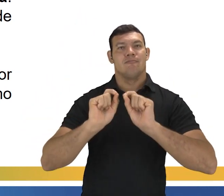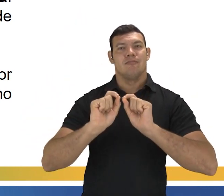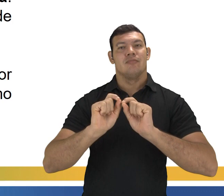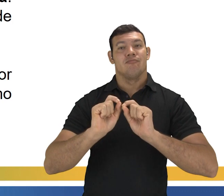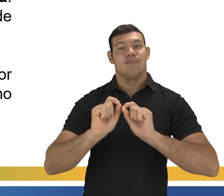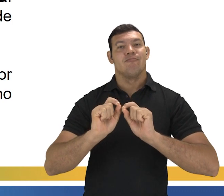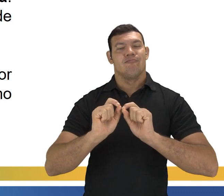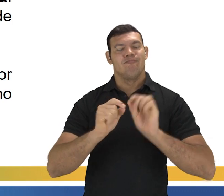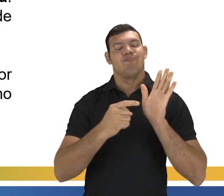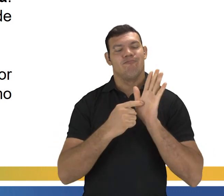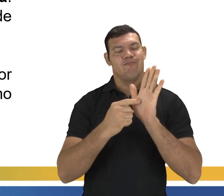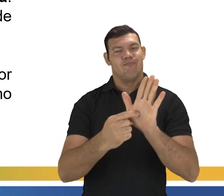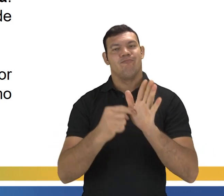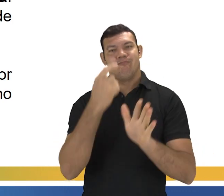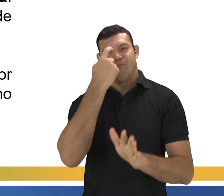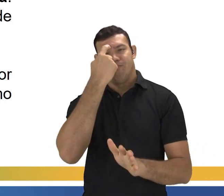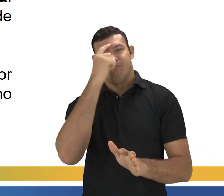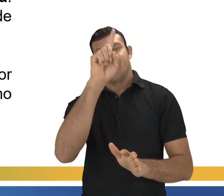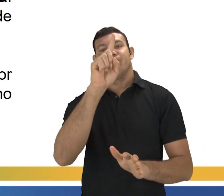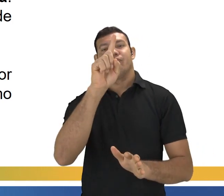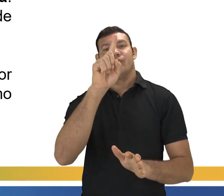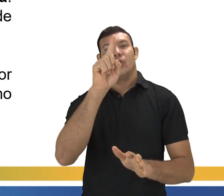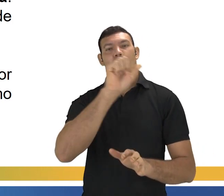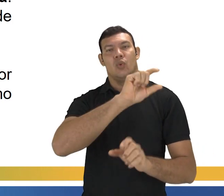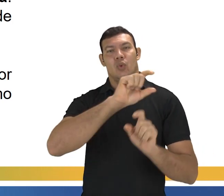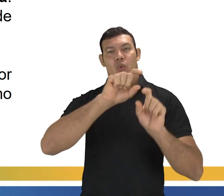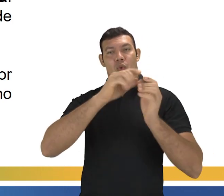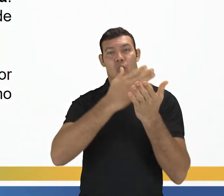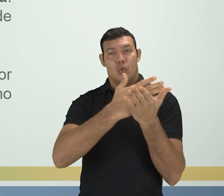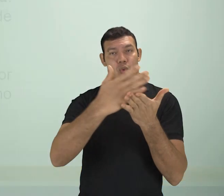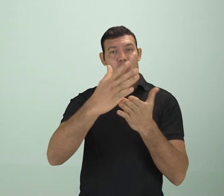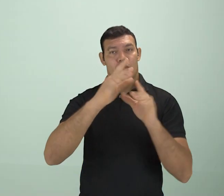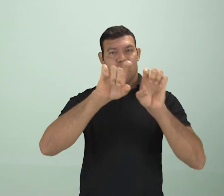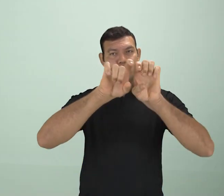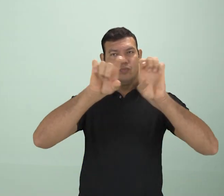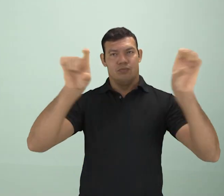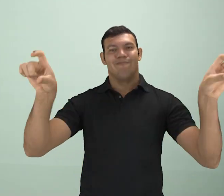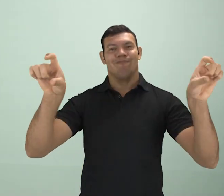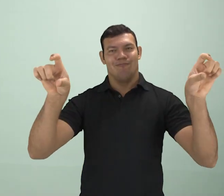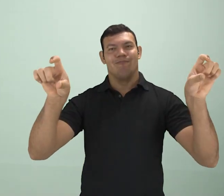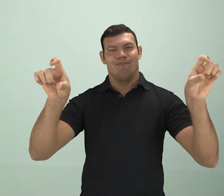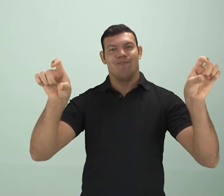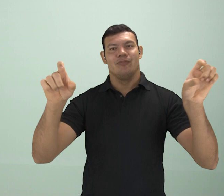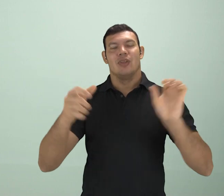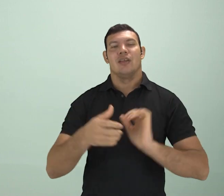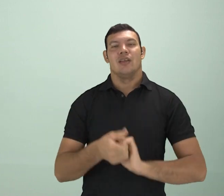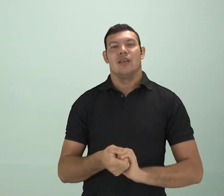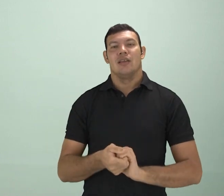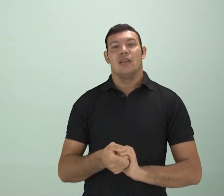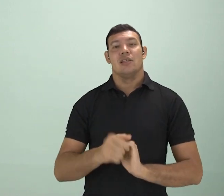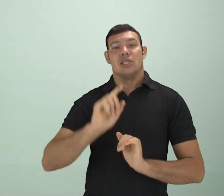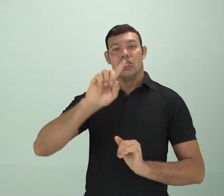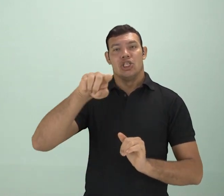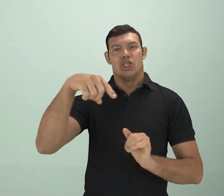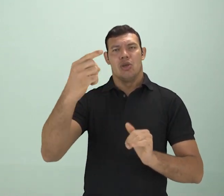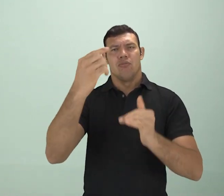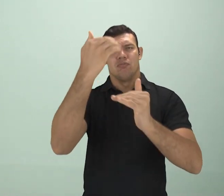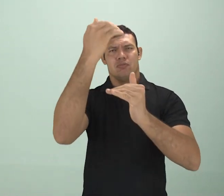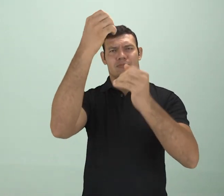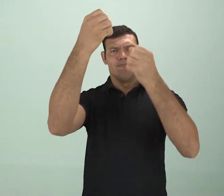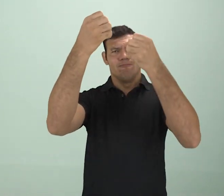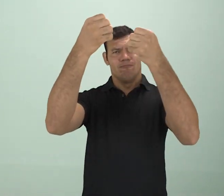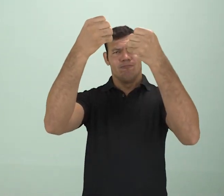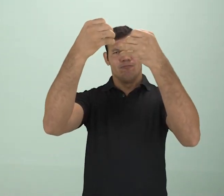vai apresentar uma ideia já no início do parágrafo, nós já vimos lá o tópico frasal é a sua ideia central, e logo em seguida você vai apresentar